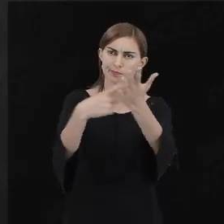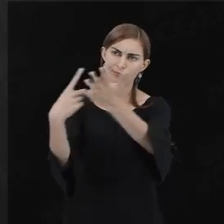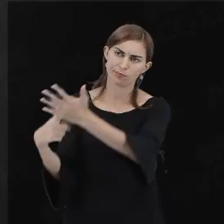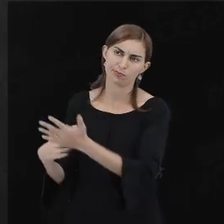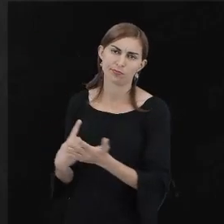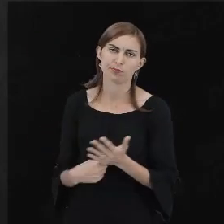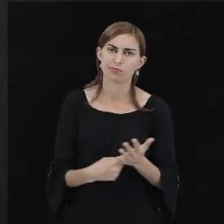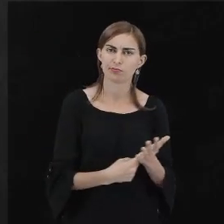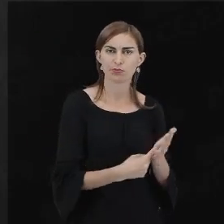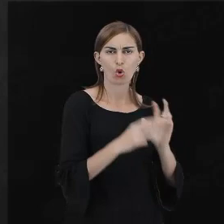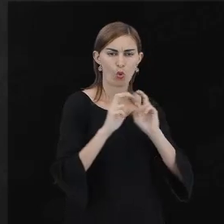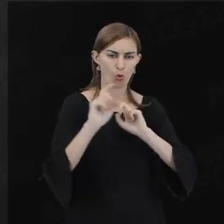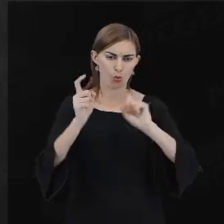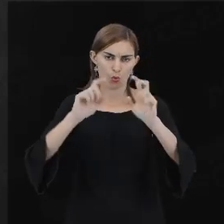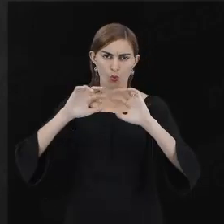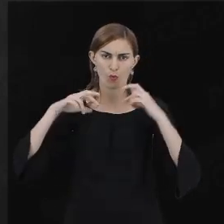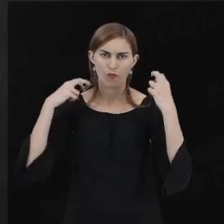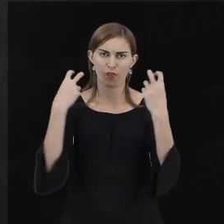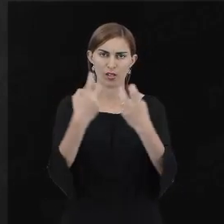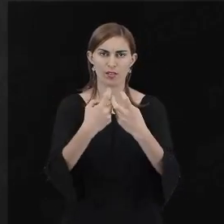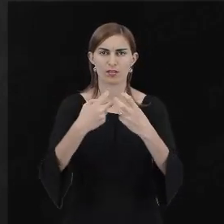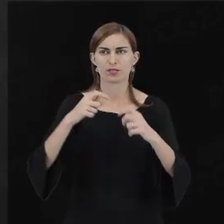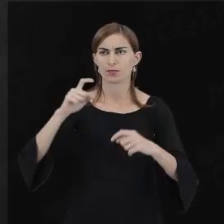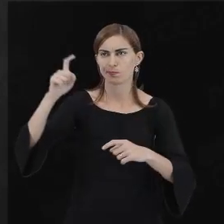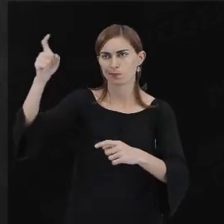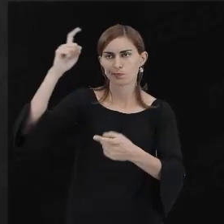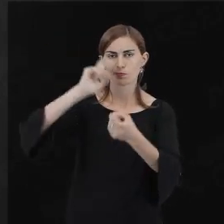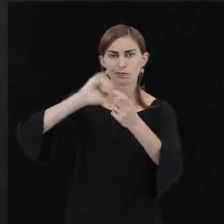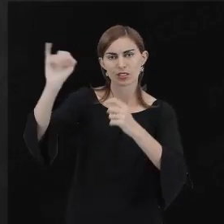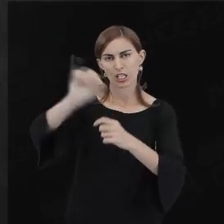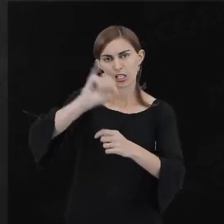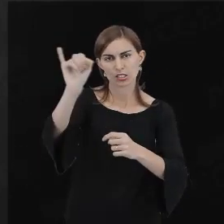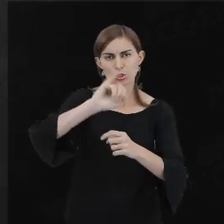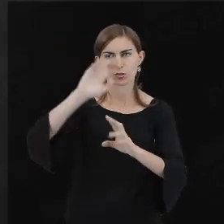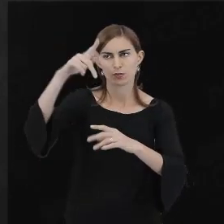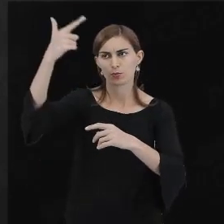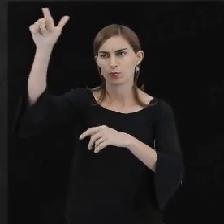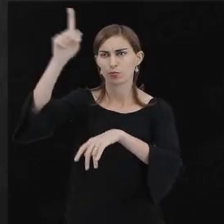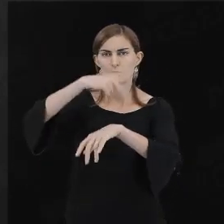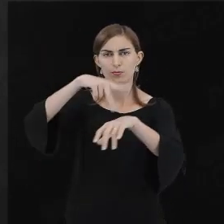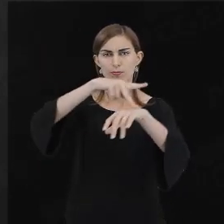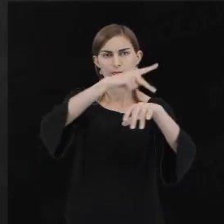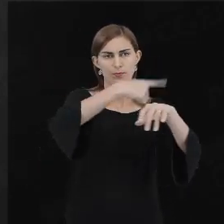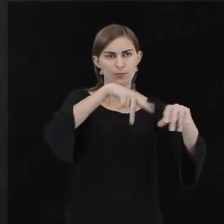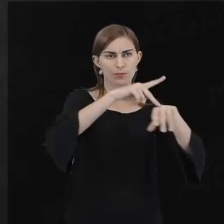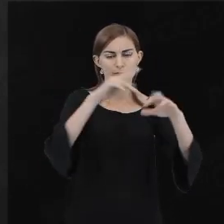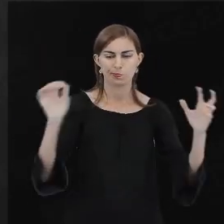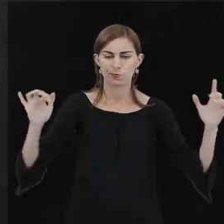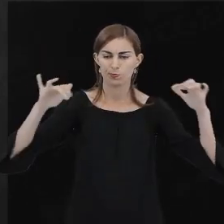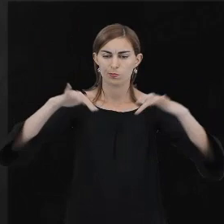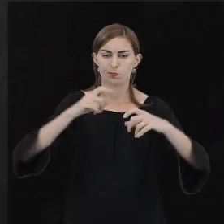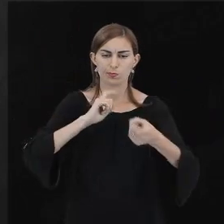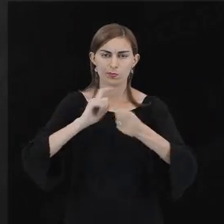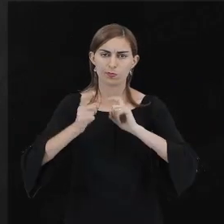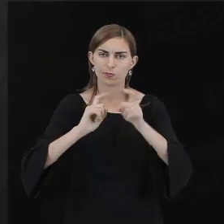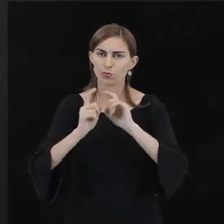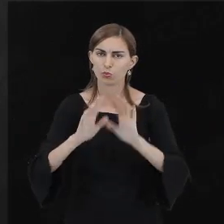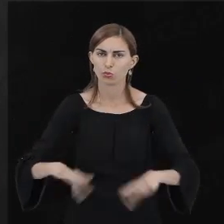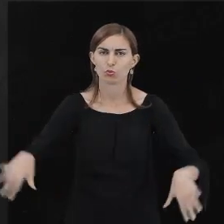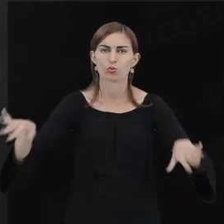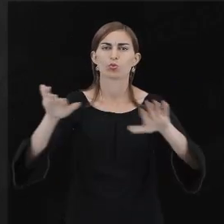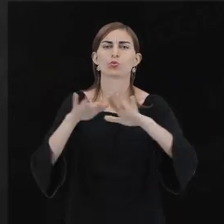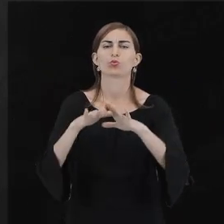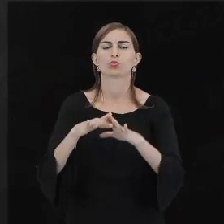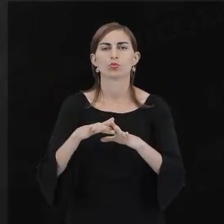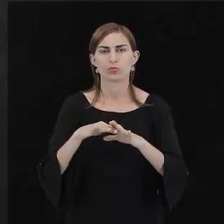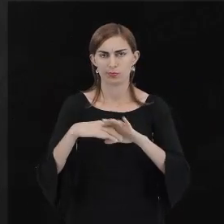conferências internacionais, como a Conferência Internacional de Jonquier, desde a década de 80, depois toda a promoção da Unesco no